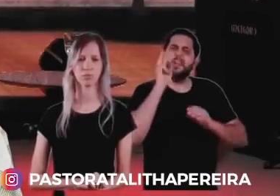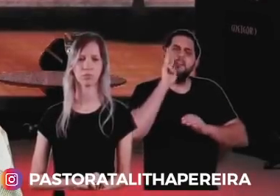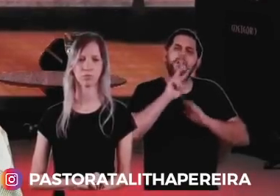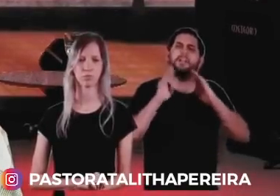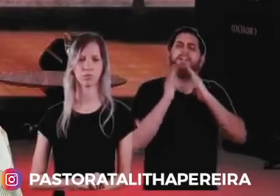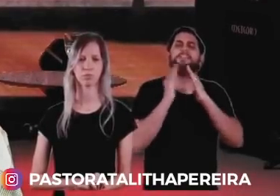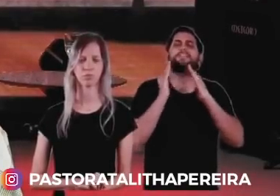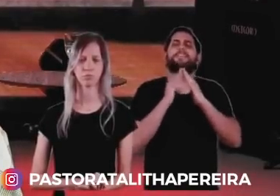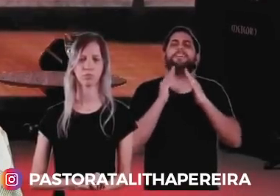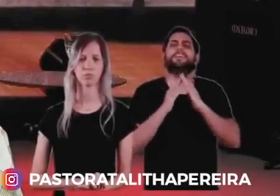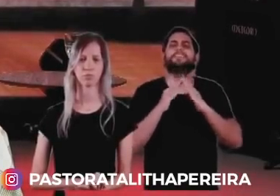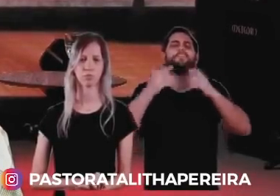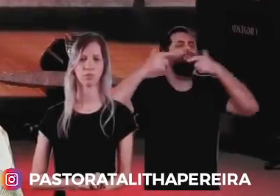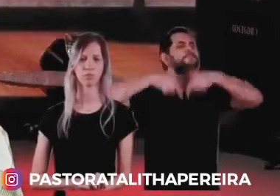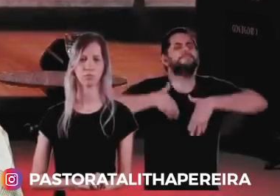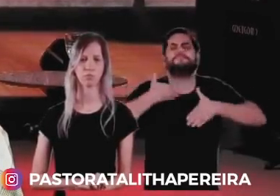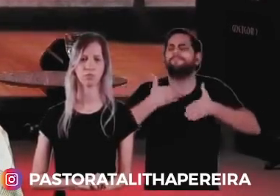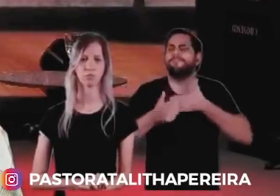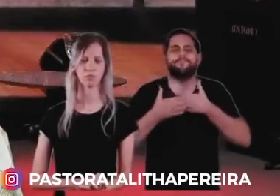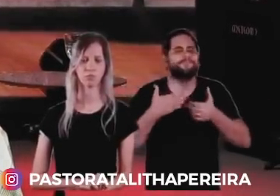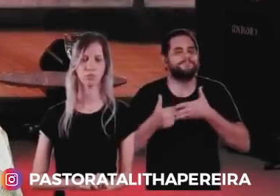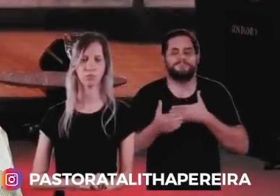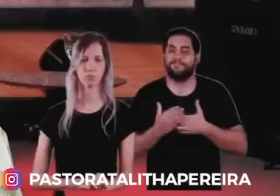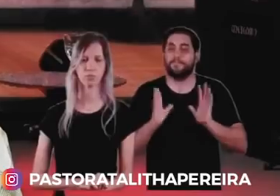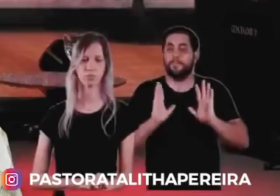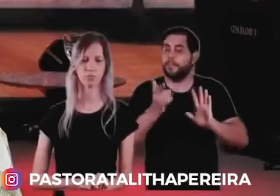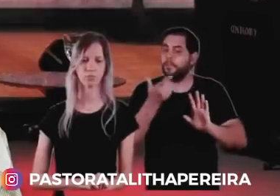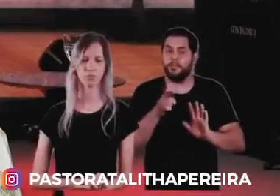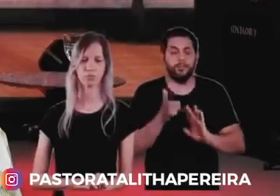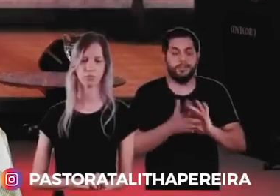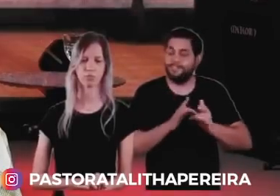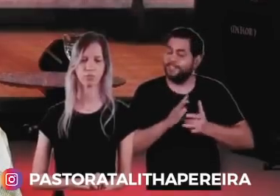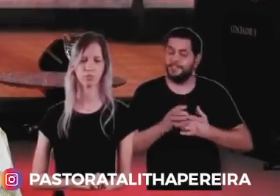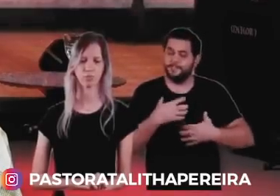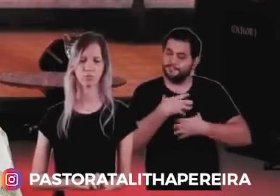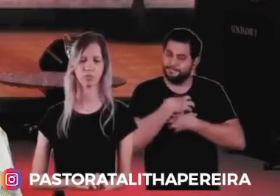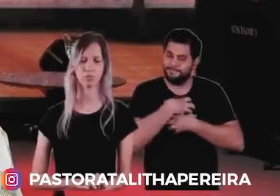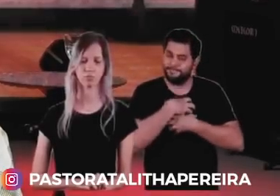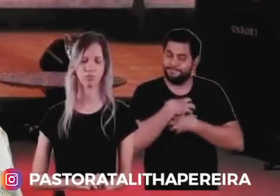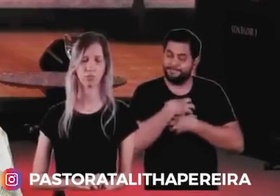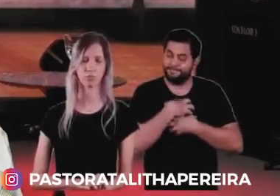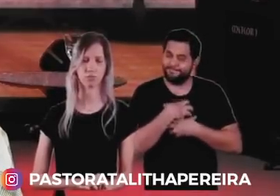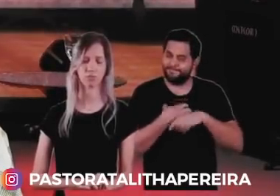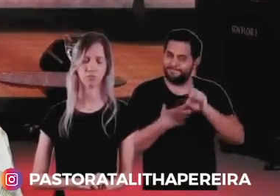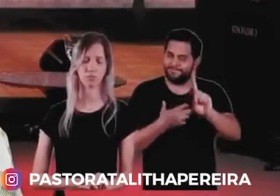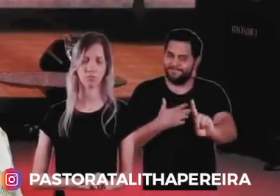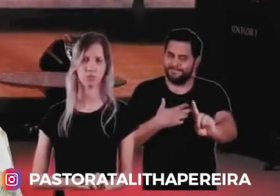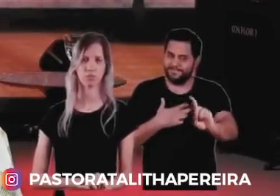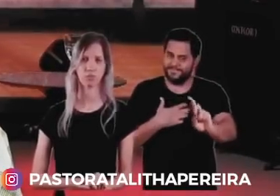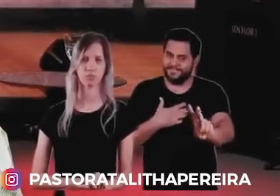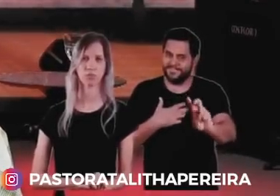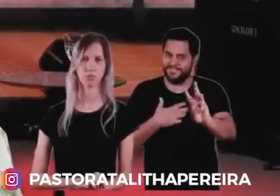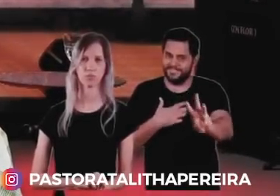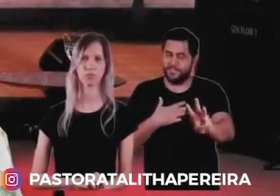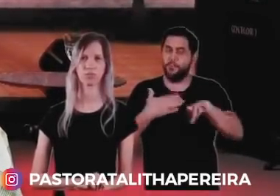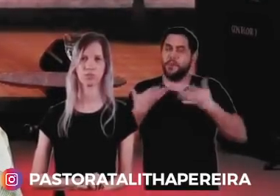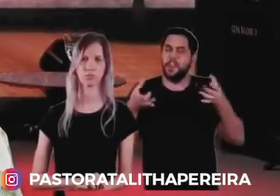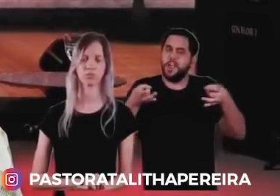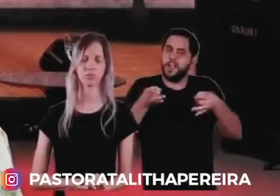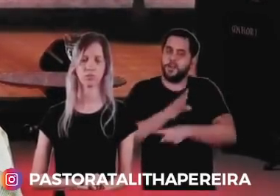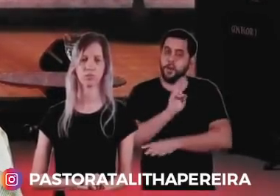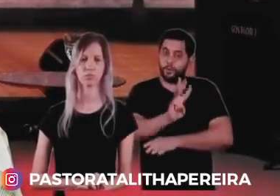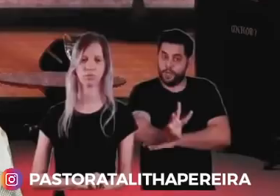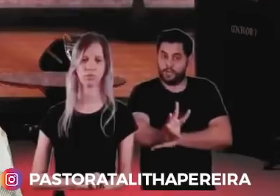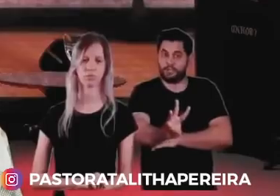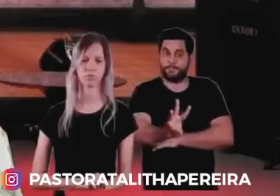sua casa, aonde quer que você esteja, se você não tem Jesus no coração, eu vou fazer uma contagem de 1 até 3, e quando eu terminar o